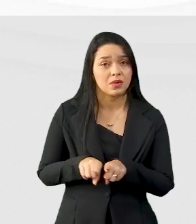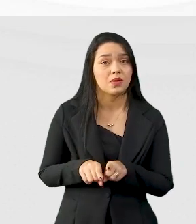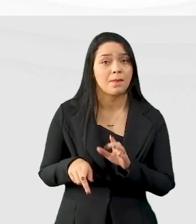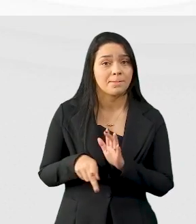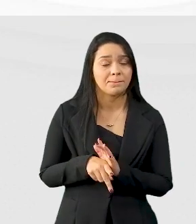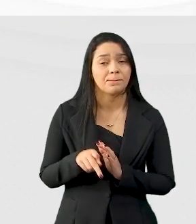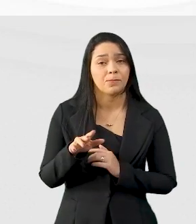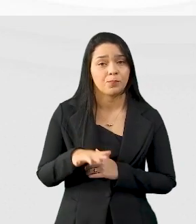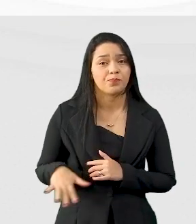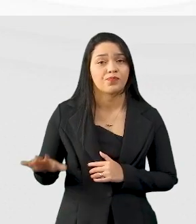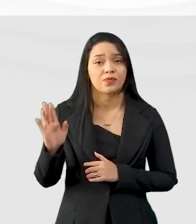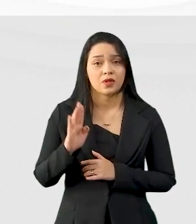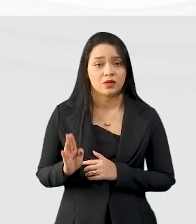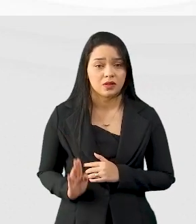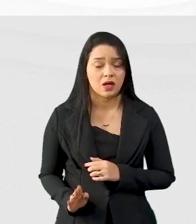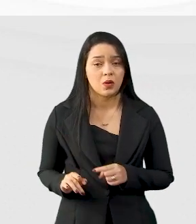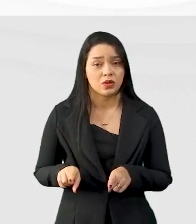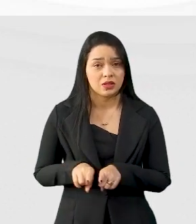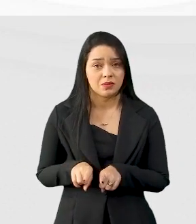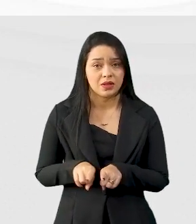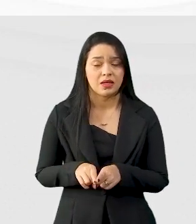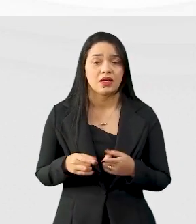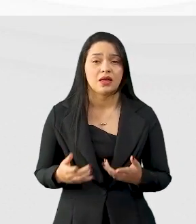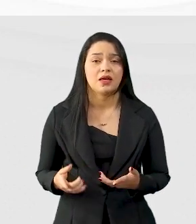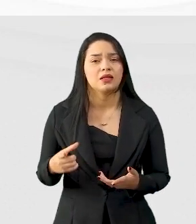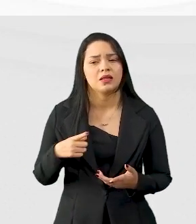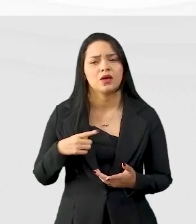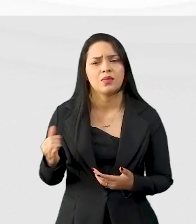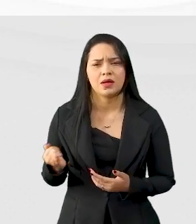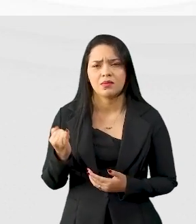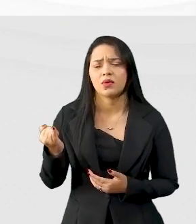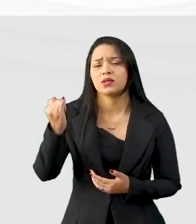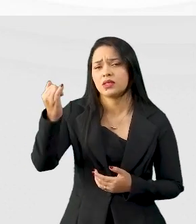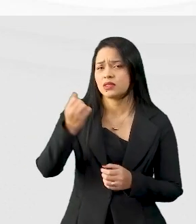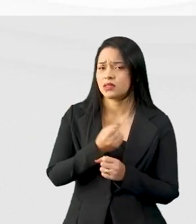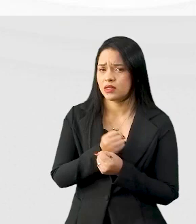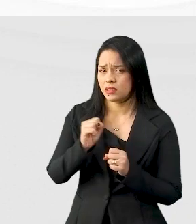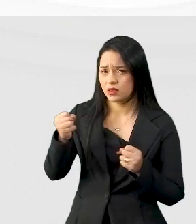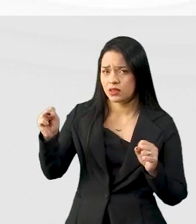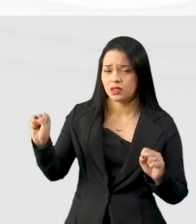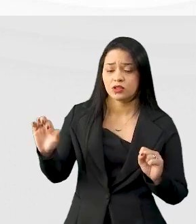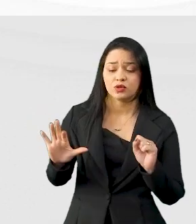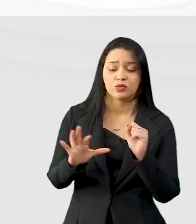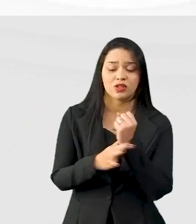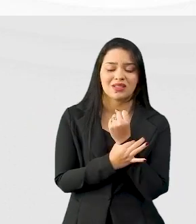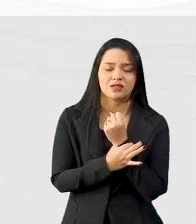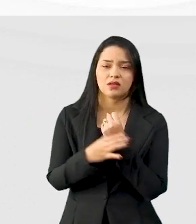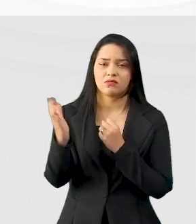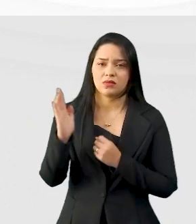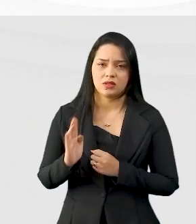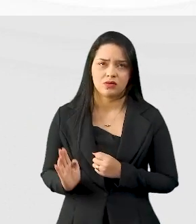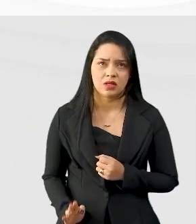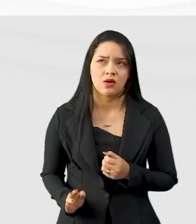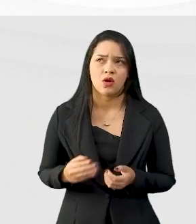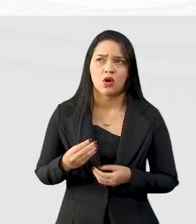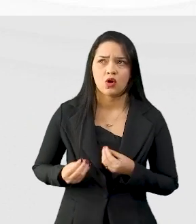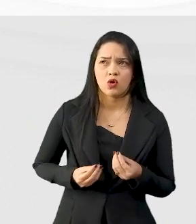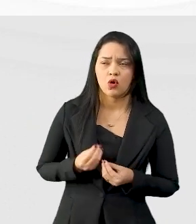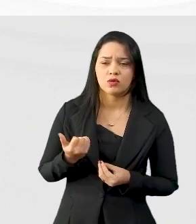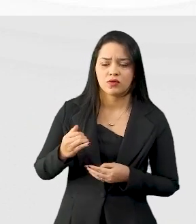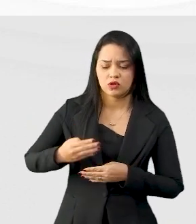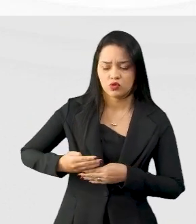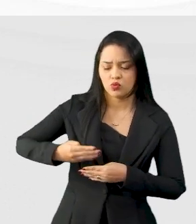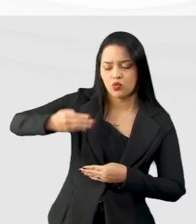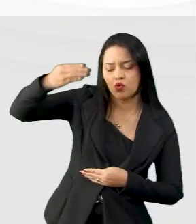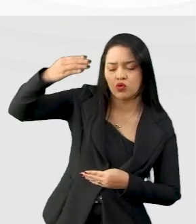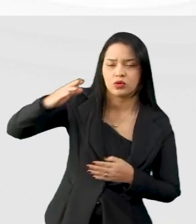território nacional. E o mar territorial, gente, ele tem uma importância muito grande de proteção nacional, tá certo? É como se fosse um muro de uma